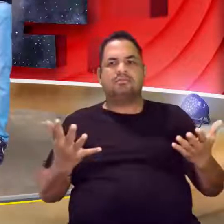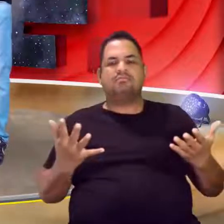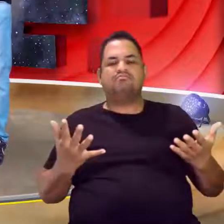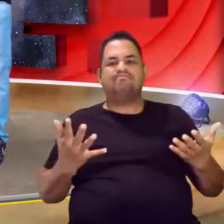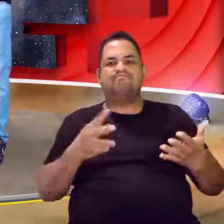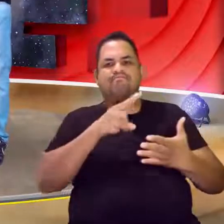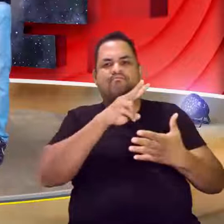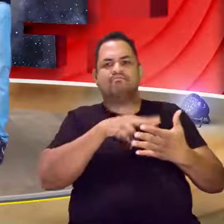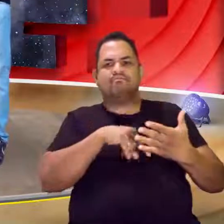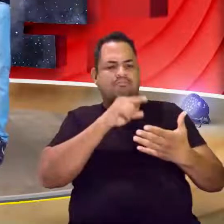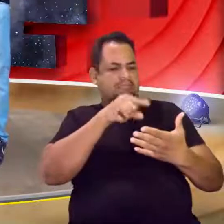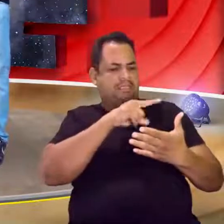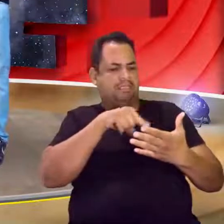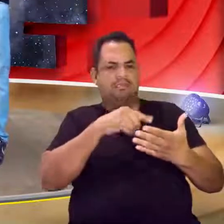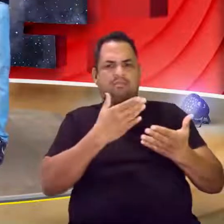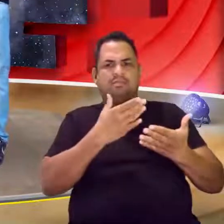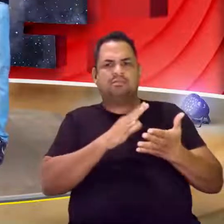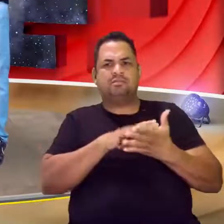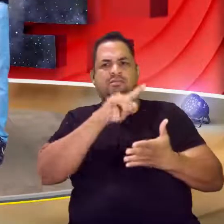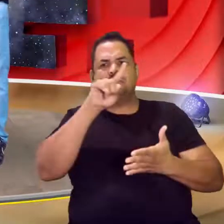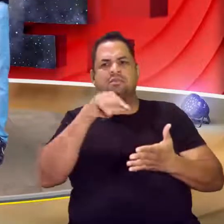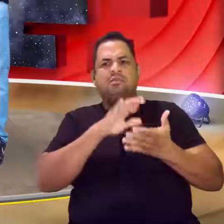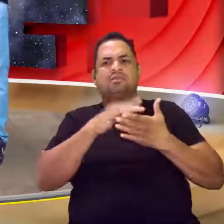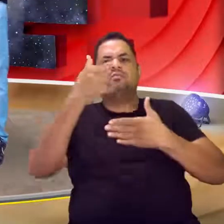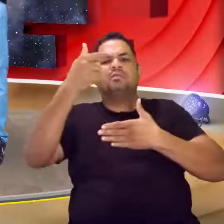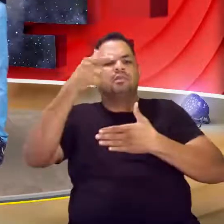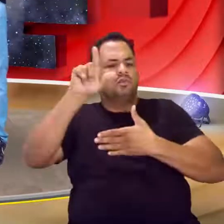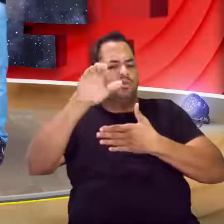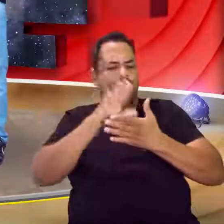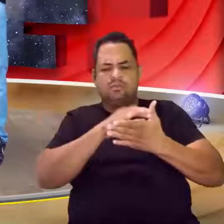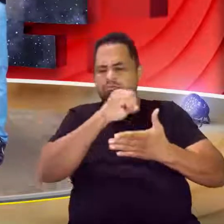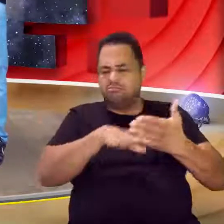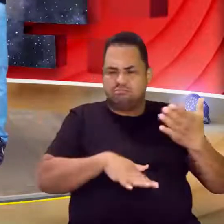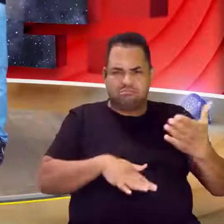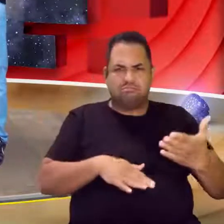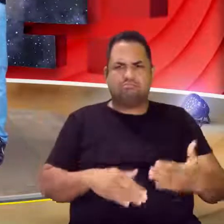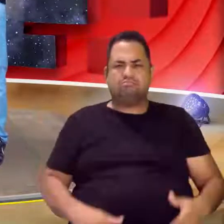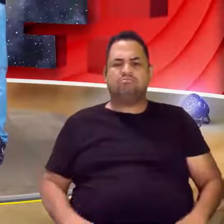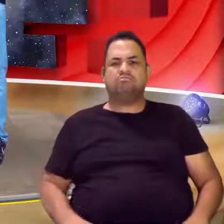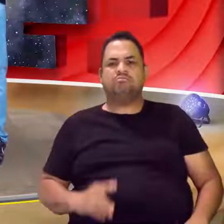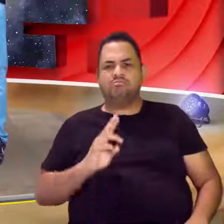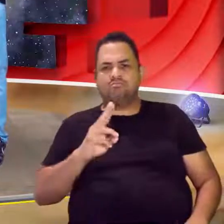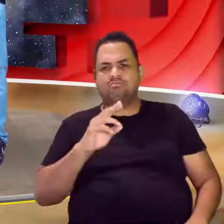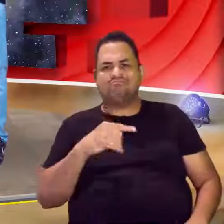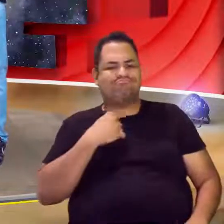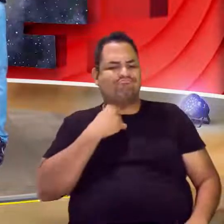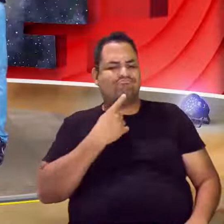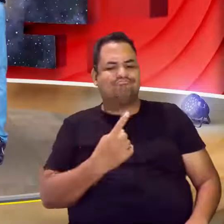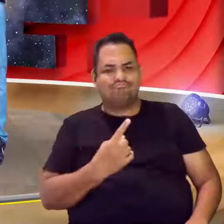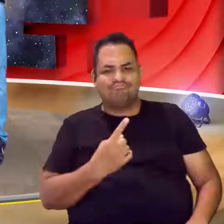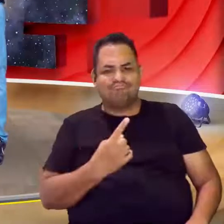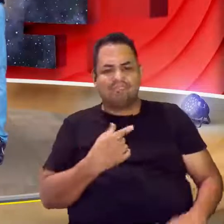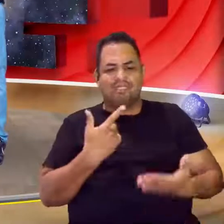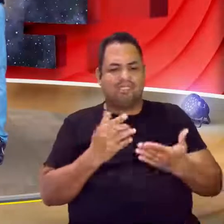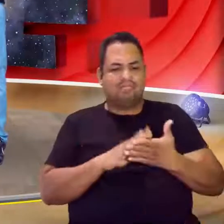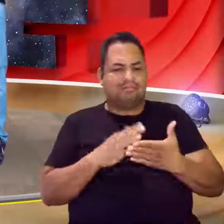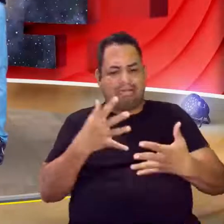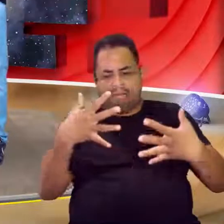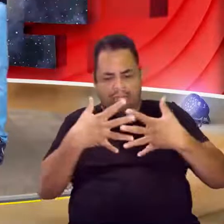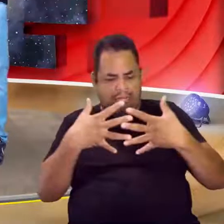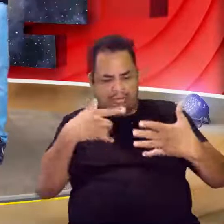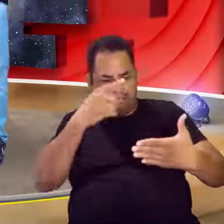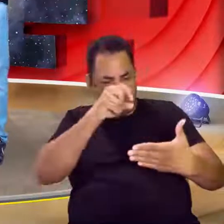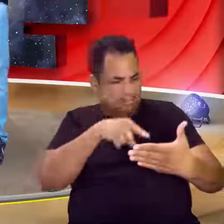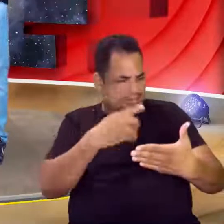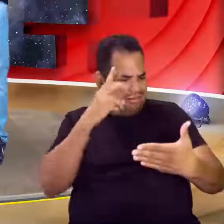ler, marca um xizinho, uma interrogação e vai para a próxima. Por quê? Não adianta você bater cabeça com questão que você